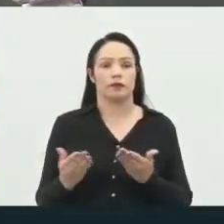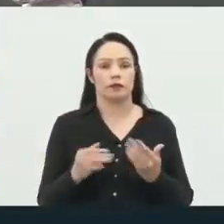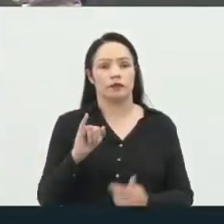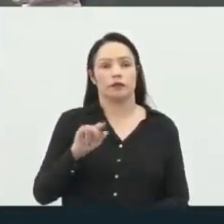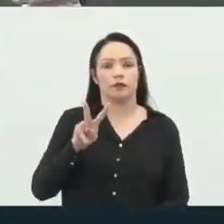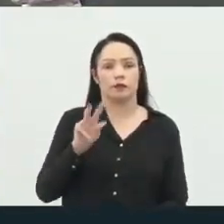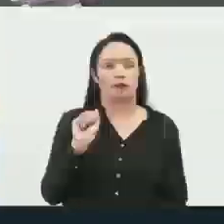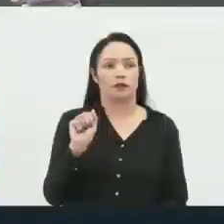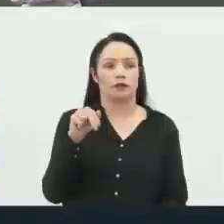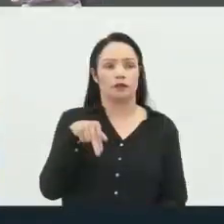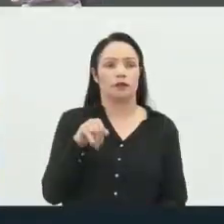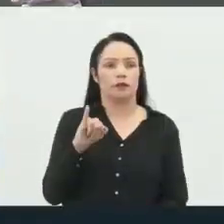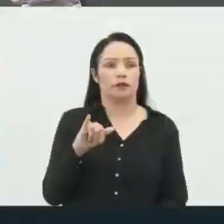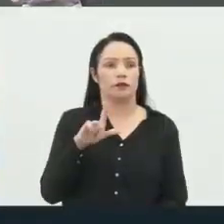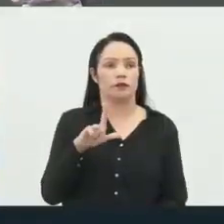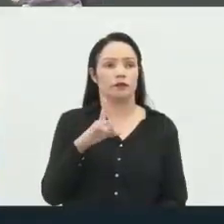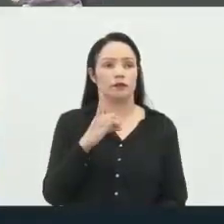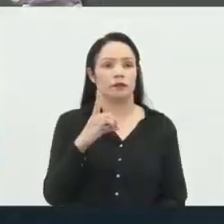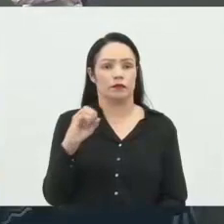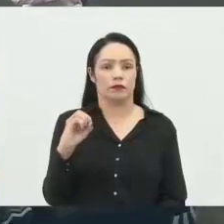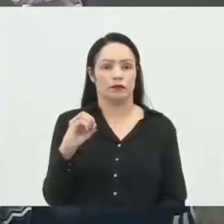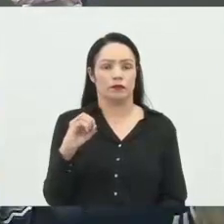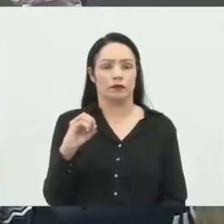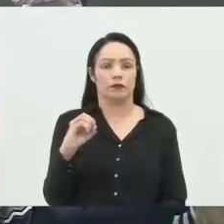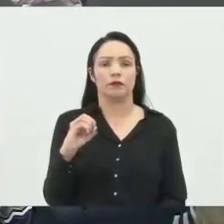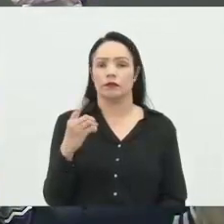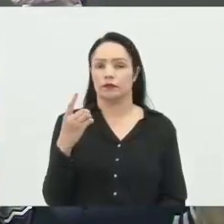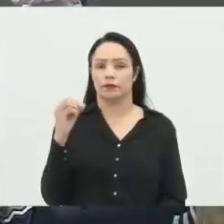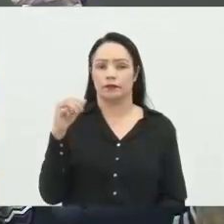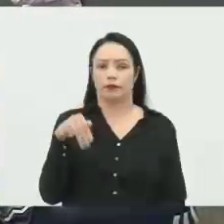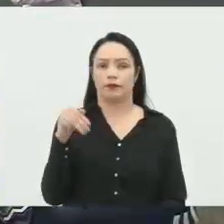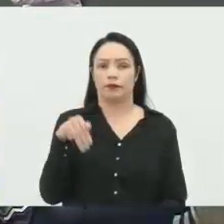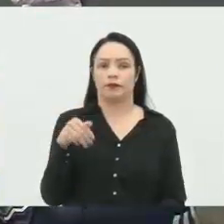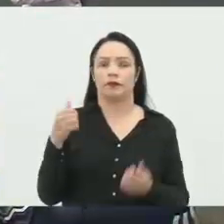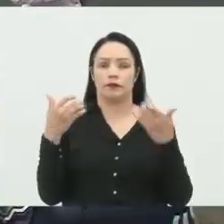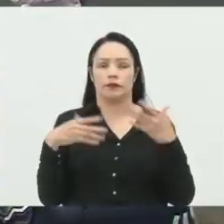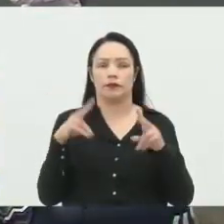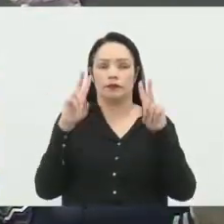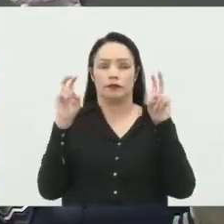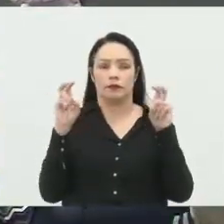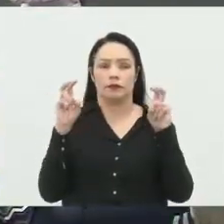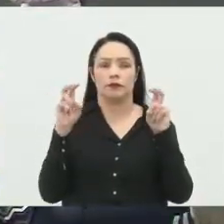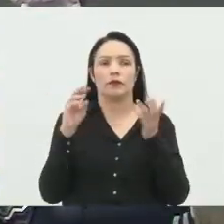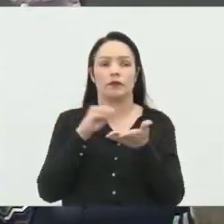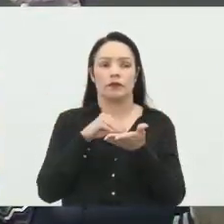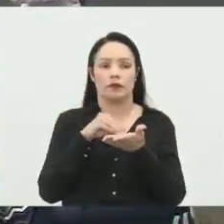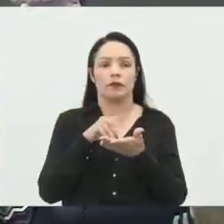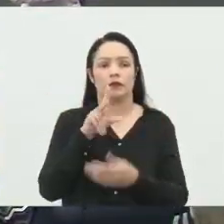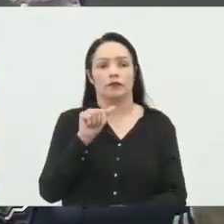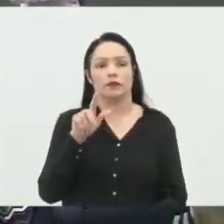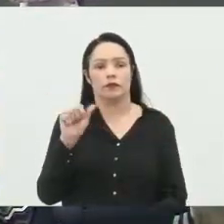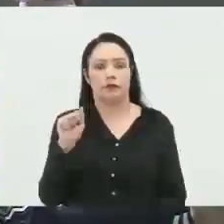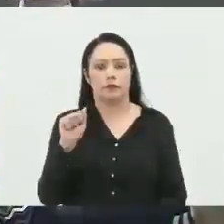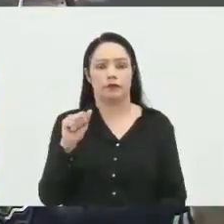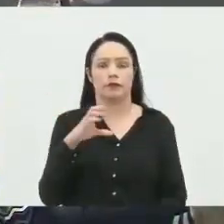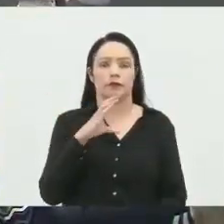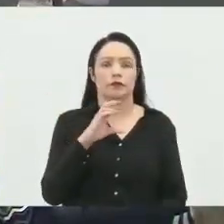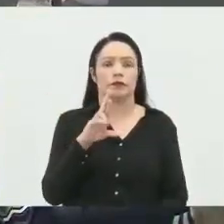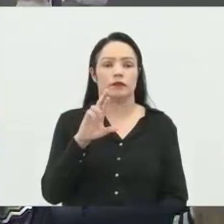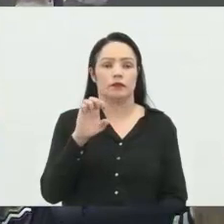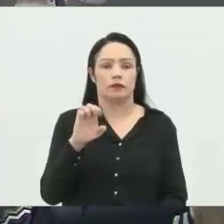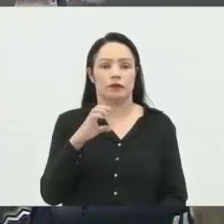da Silva por 10 minutos para falar sobre falta de vagas em creches sinalização de trânsito